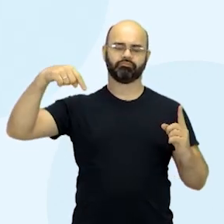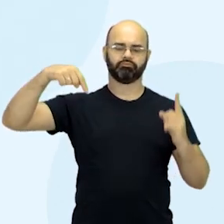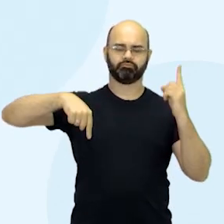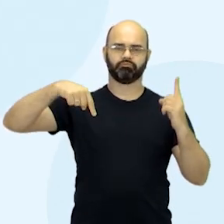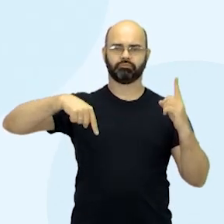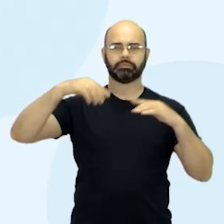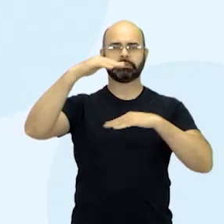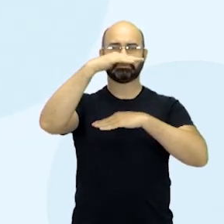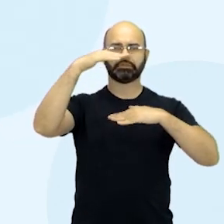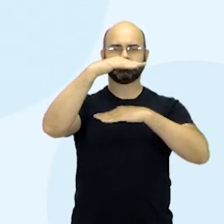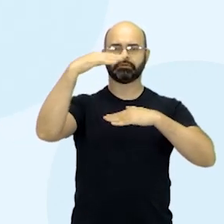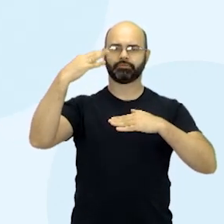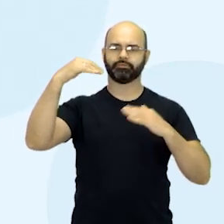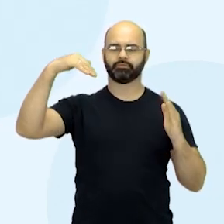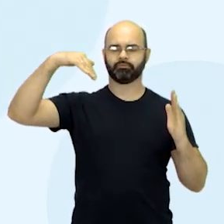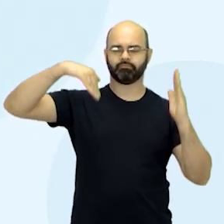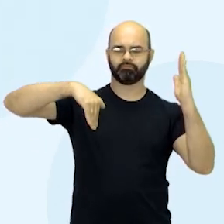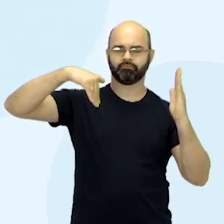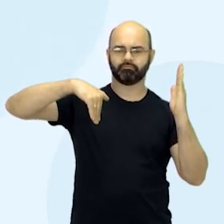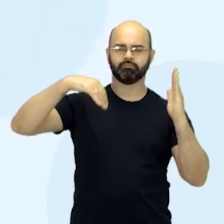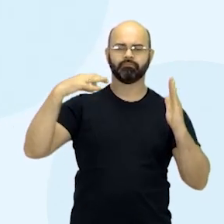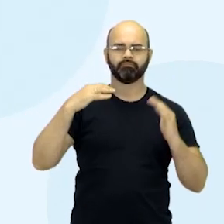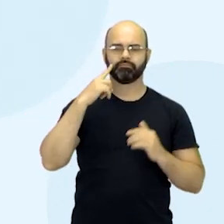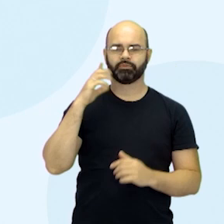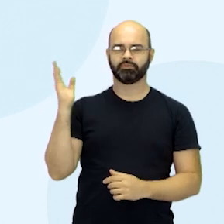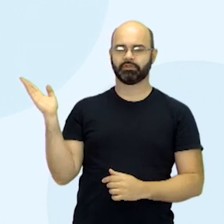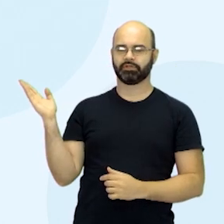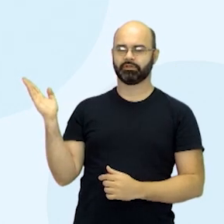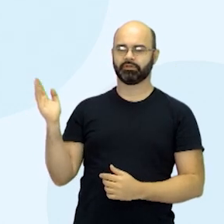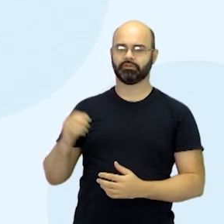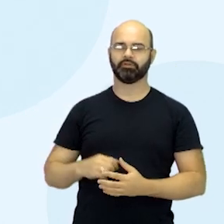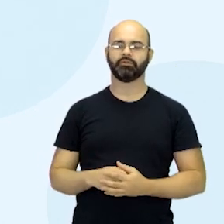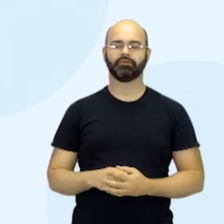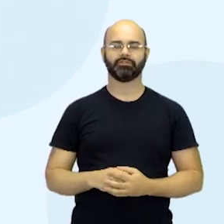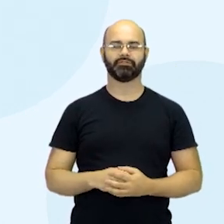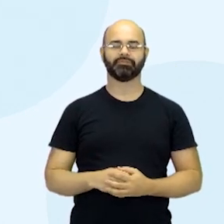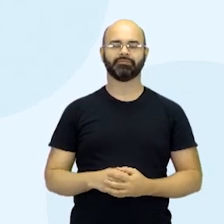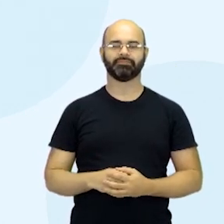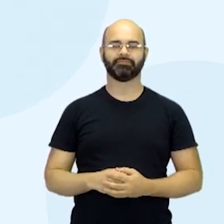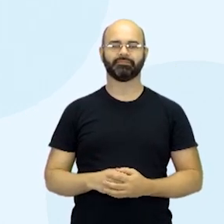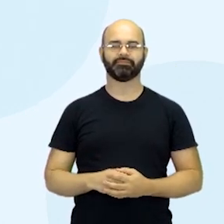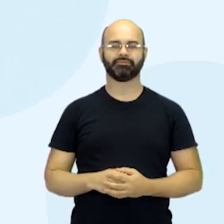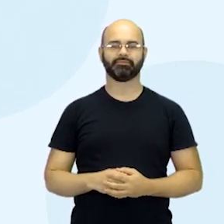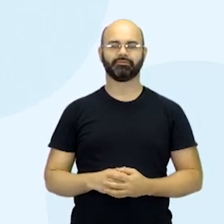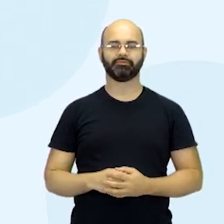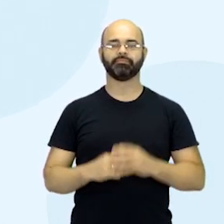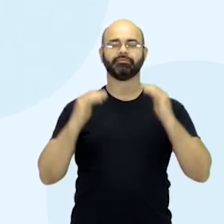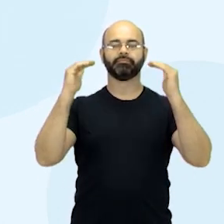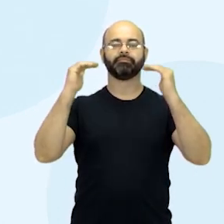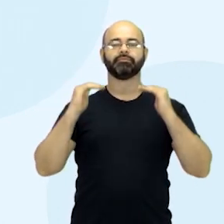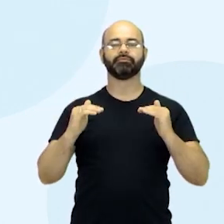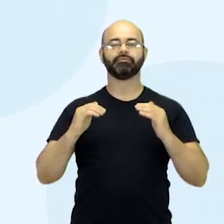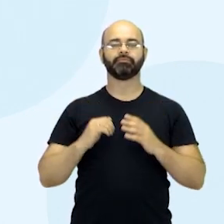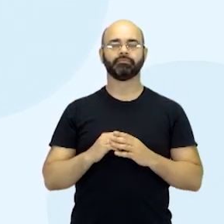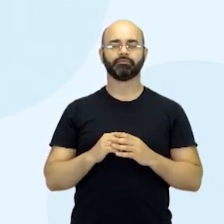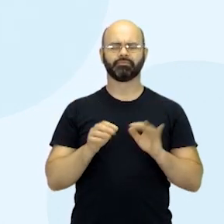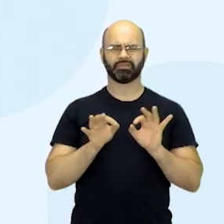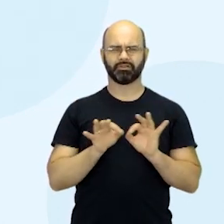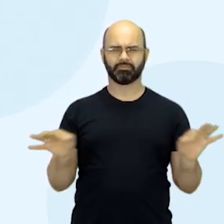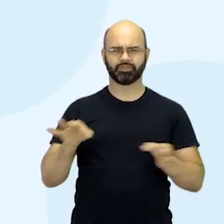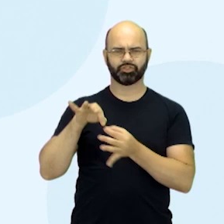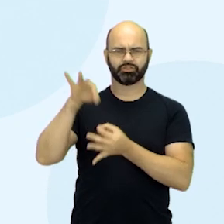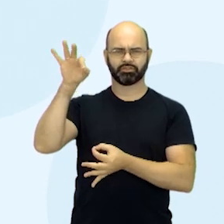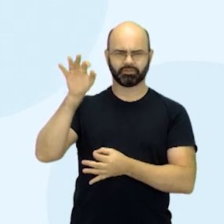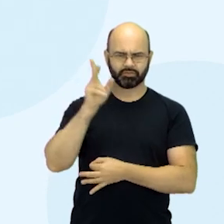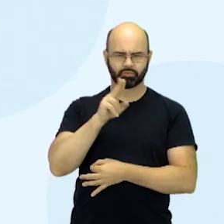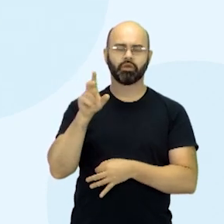de cima é paralelo ao de baixo, o da direita é paralelo à esquerda. Muito bem. Combinado. Quem mais que tem aqui, ó? Tem medidas iguais. Os Sim.